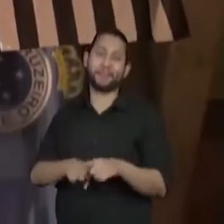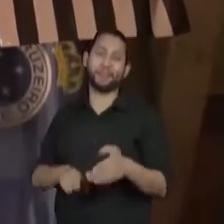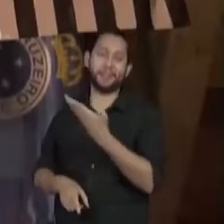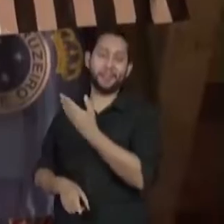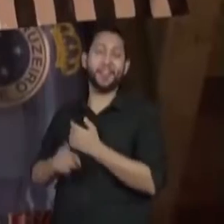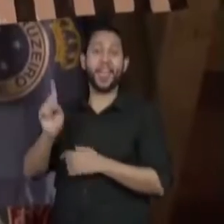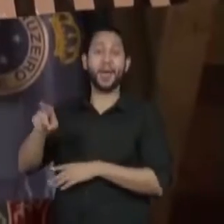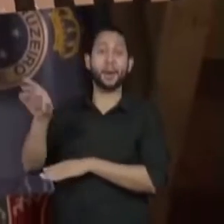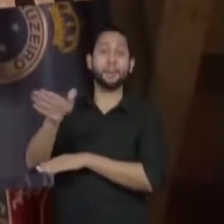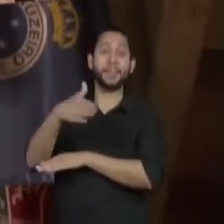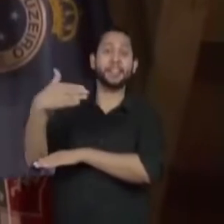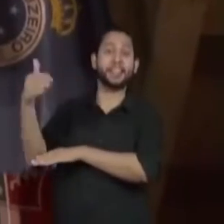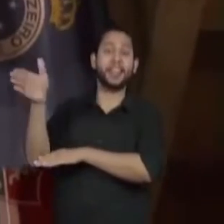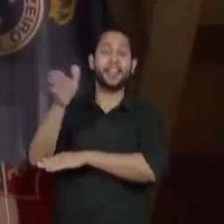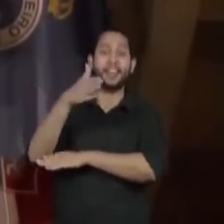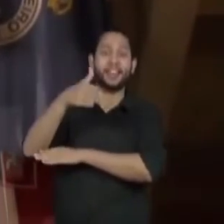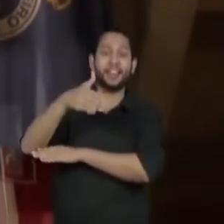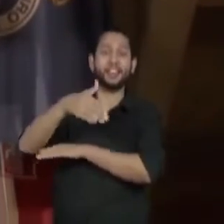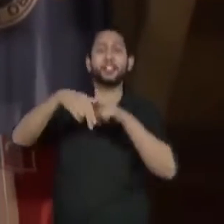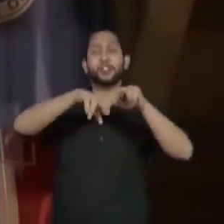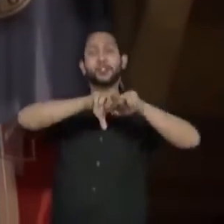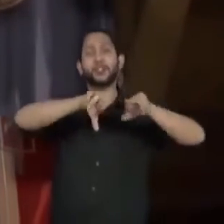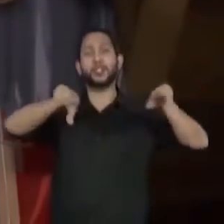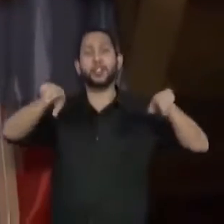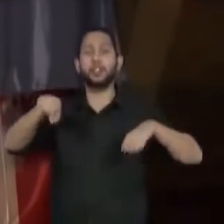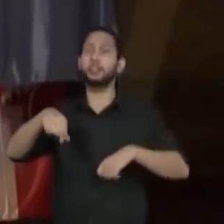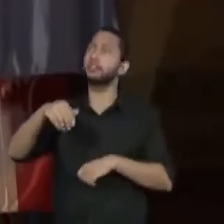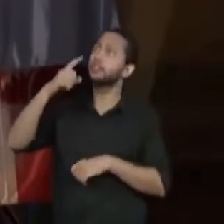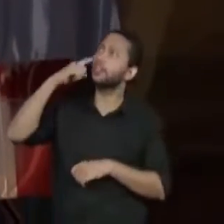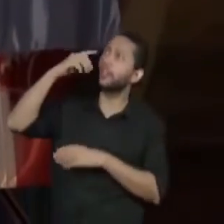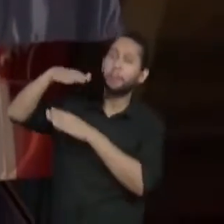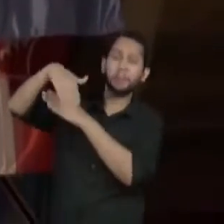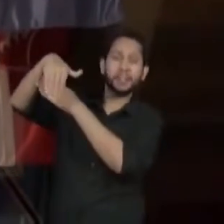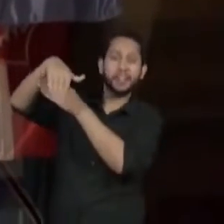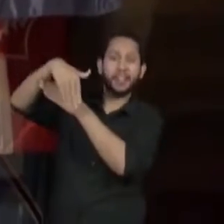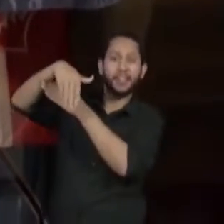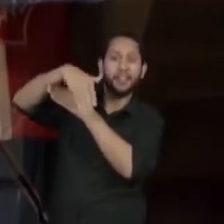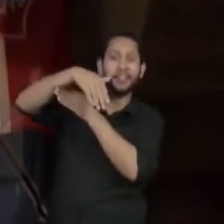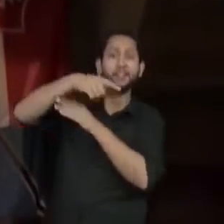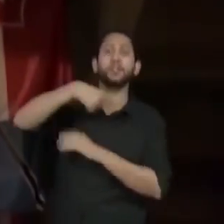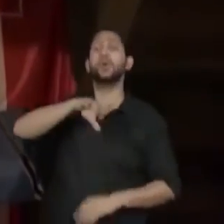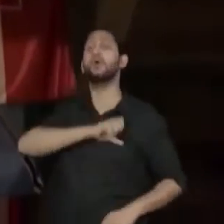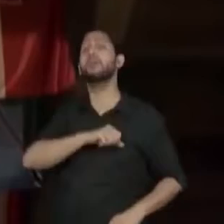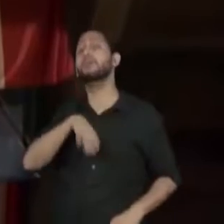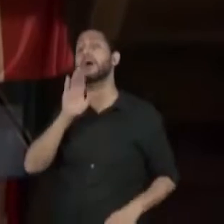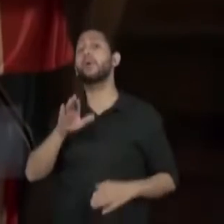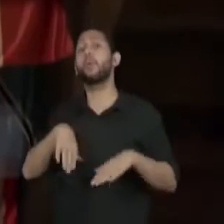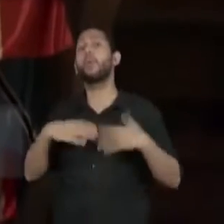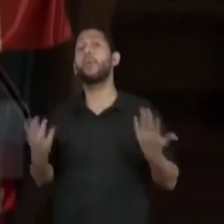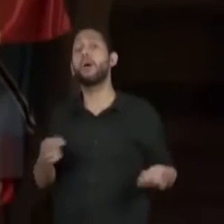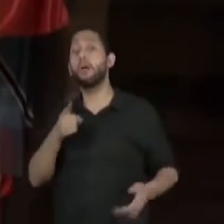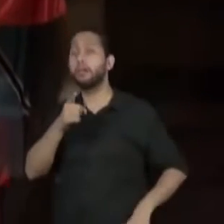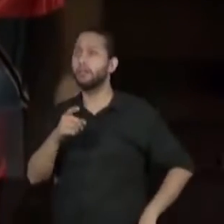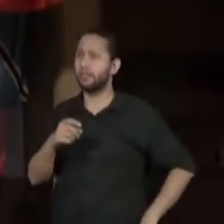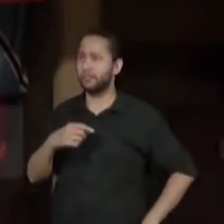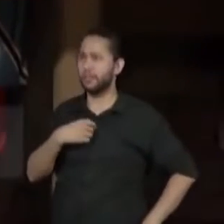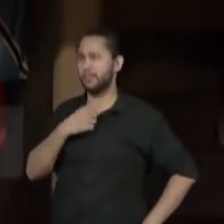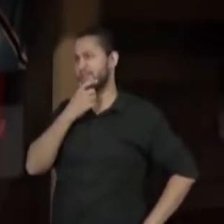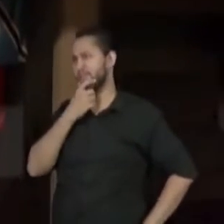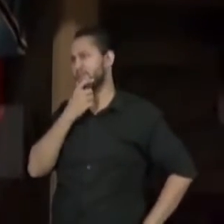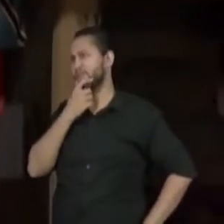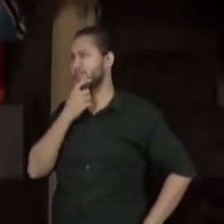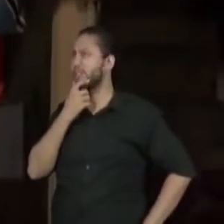as bandeiras. Levando os nossos pensamentos às nossas bandeiras preferidas. Você tem uma bandeira preferida?